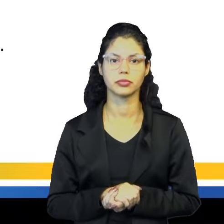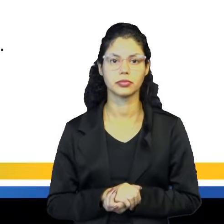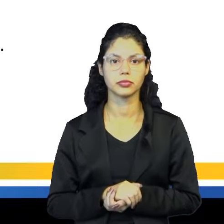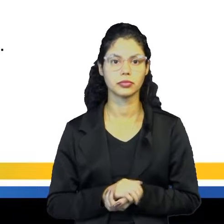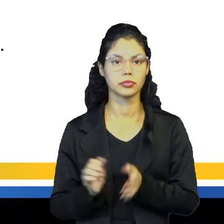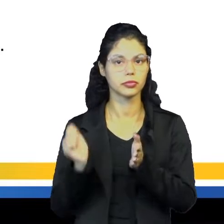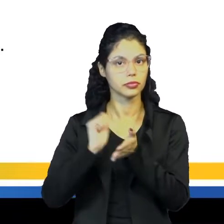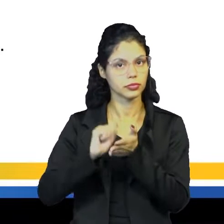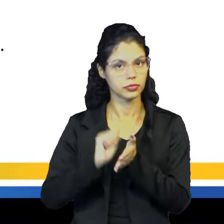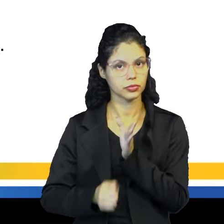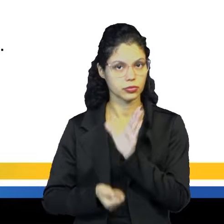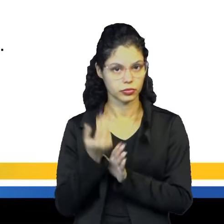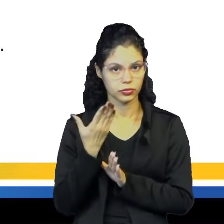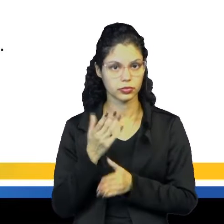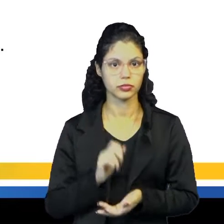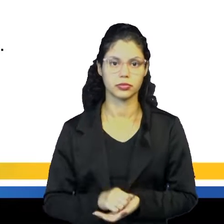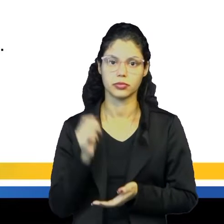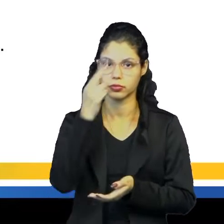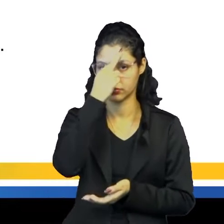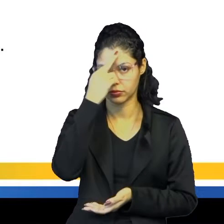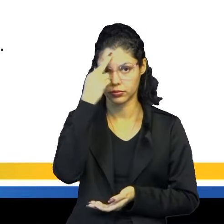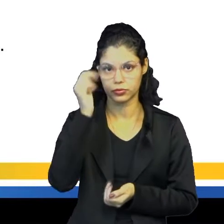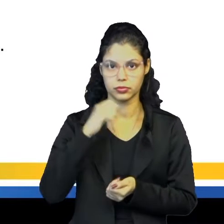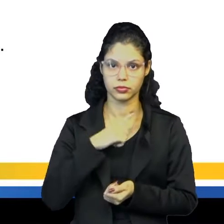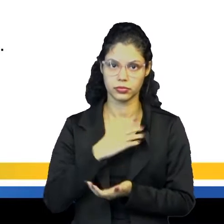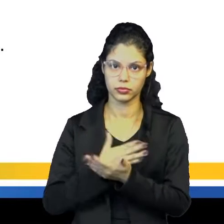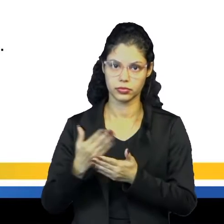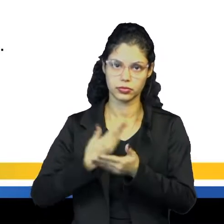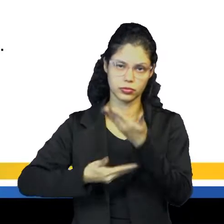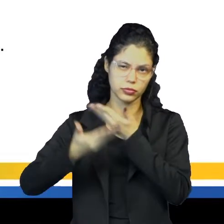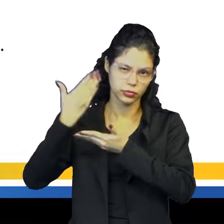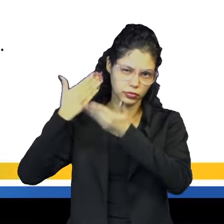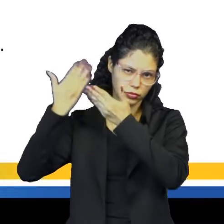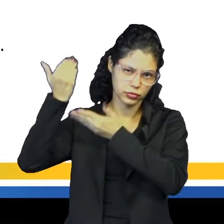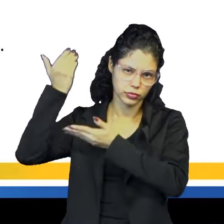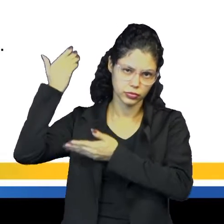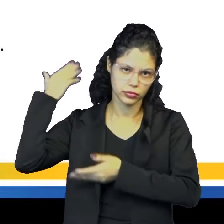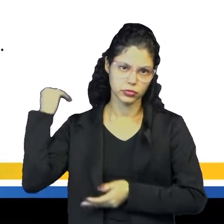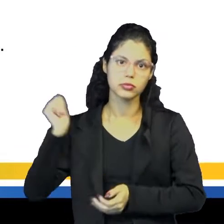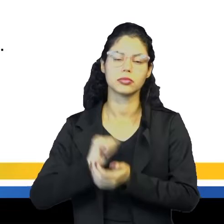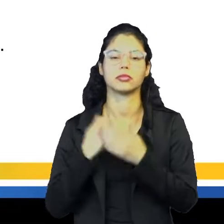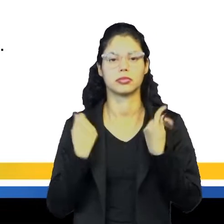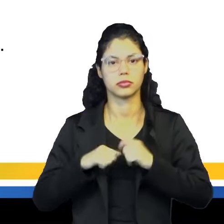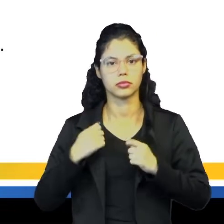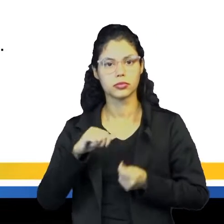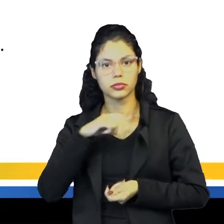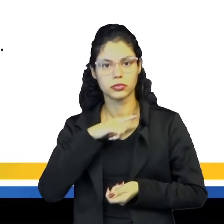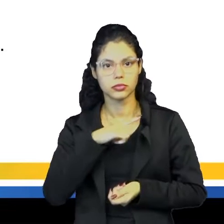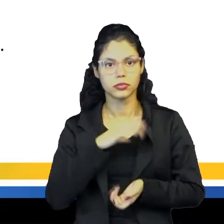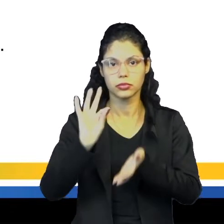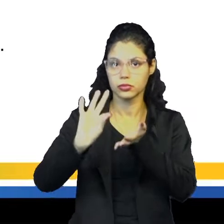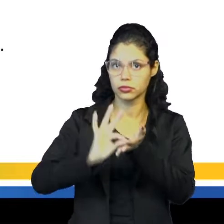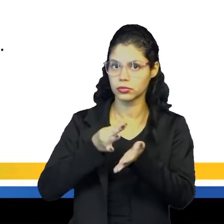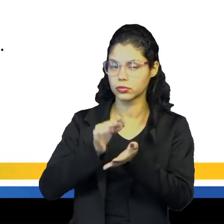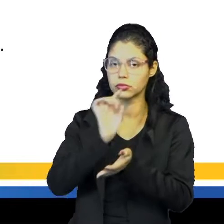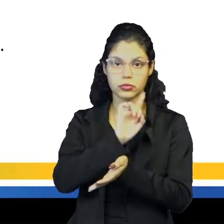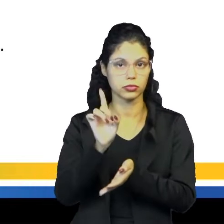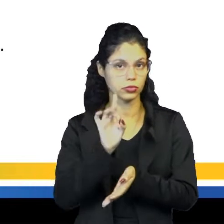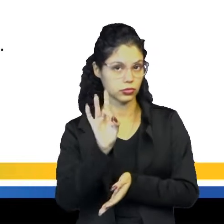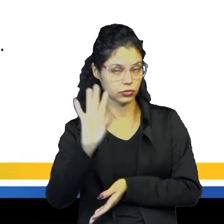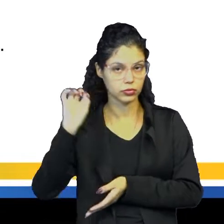A invenção da escrita. A história da escrita tem início há milhares de anos, quando o homem sente a necessidade de registrar não